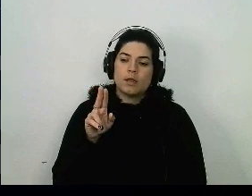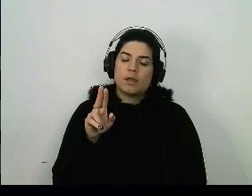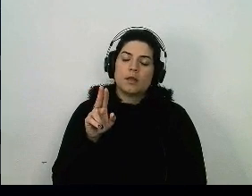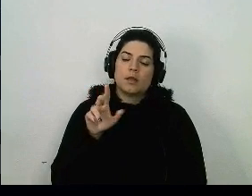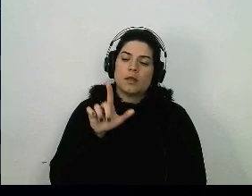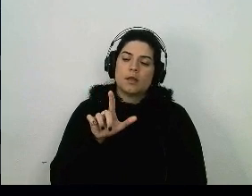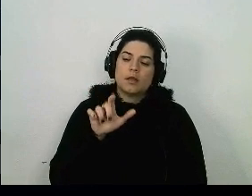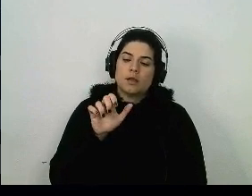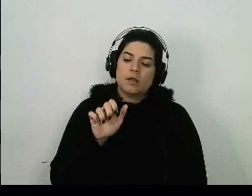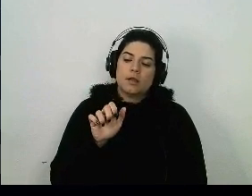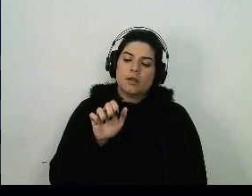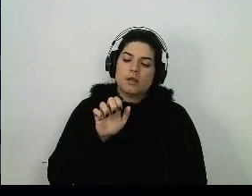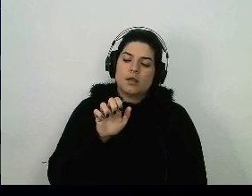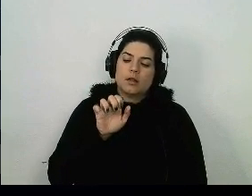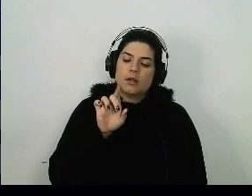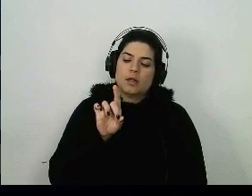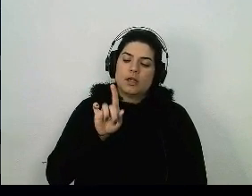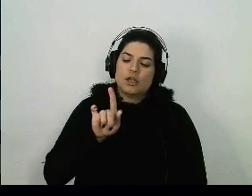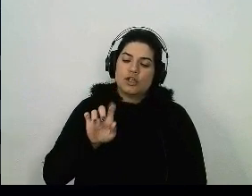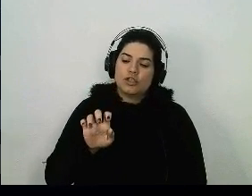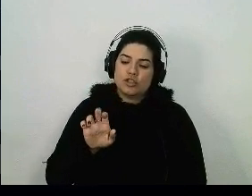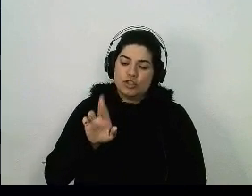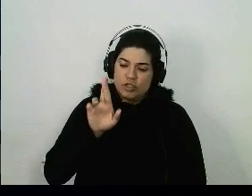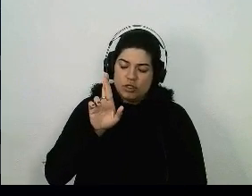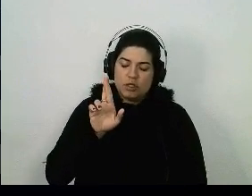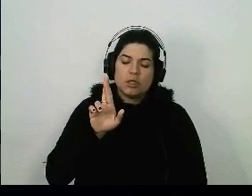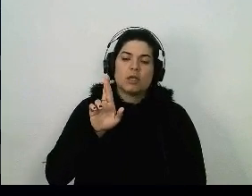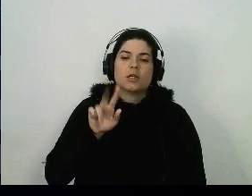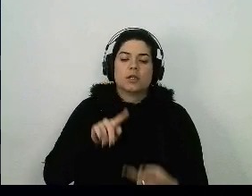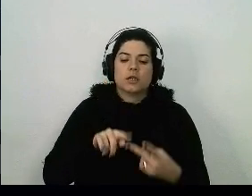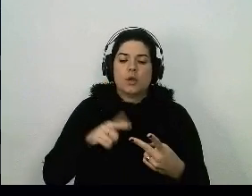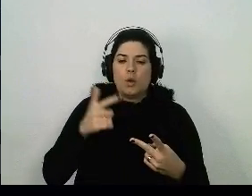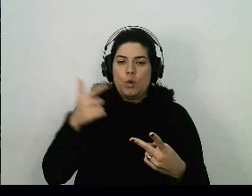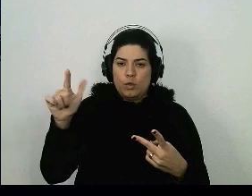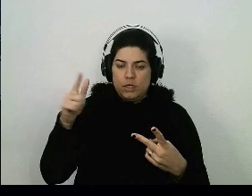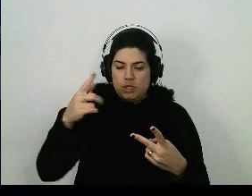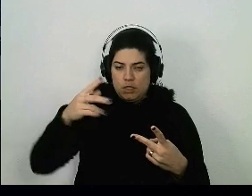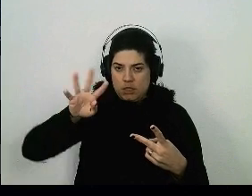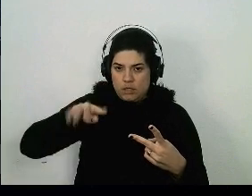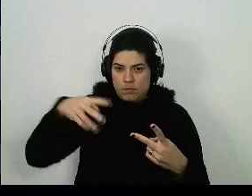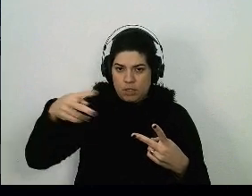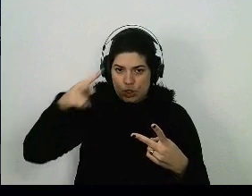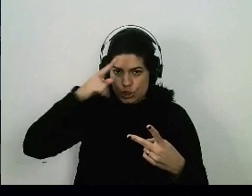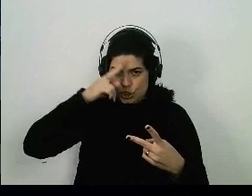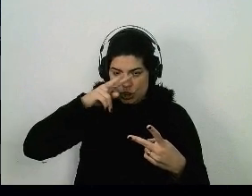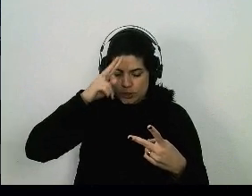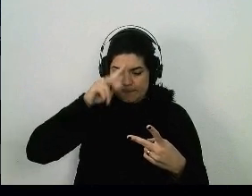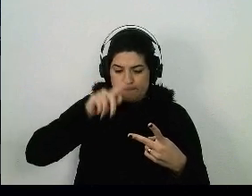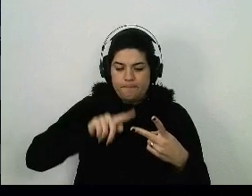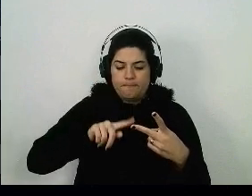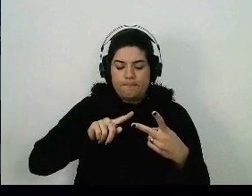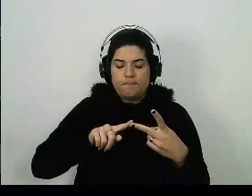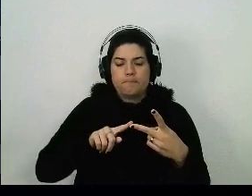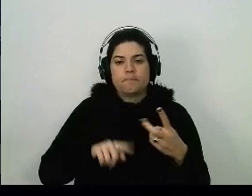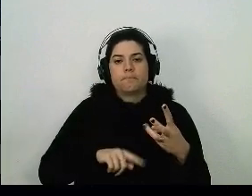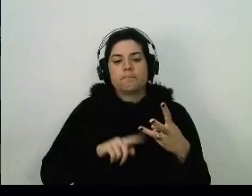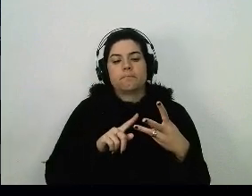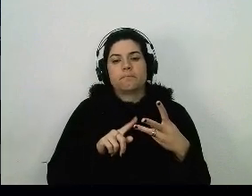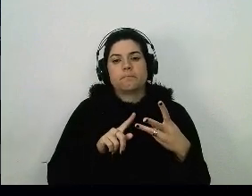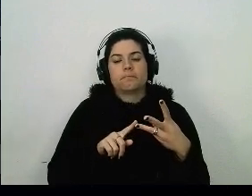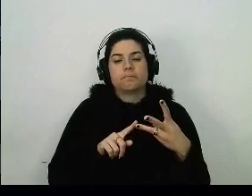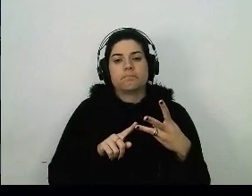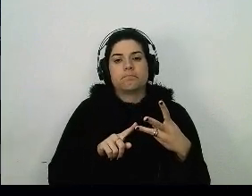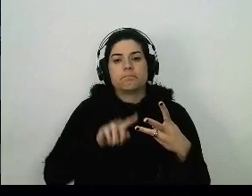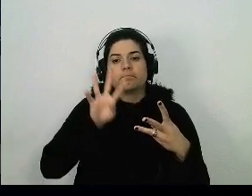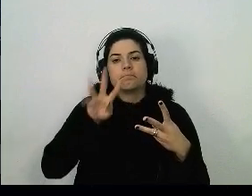History Table Name, que é a segunda tabela que se chama Account Balance History. E temos essa terceira, que é a